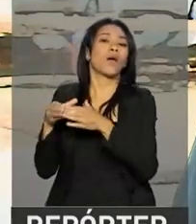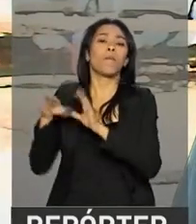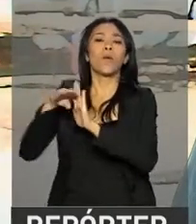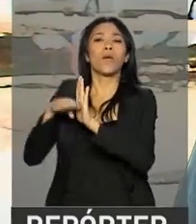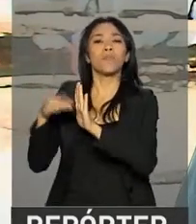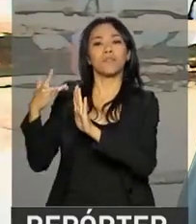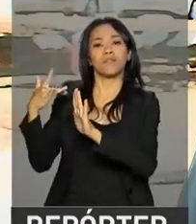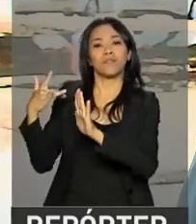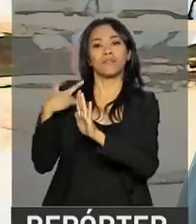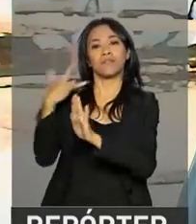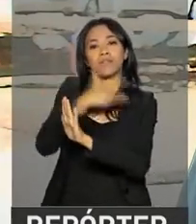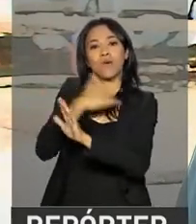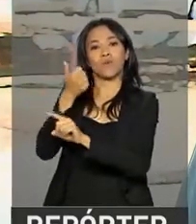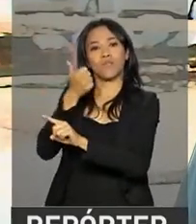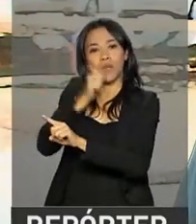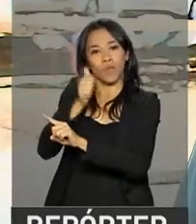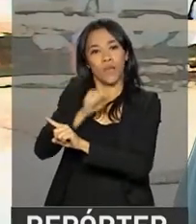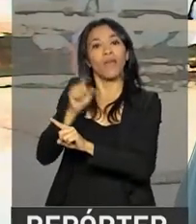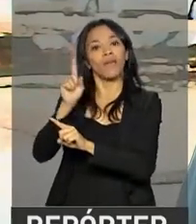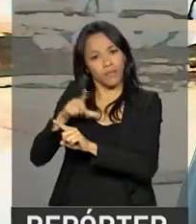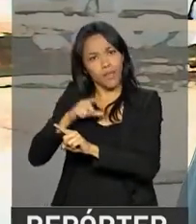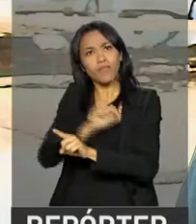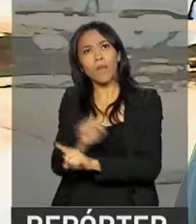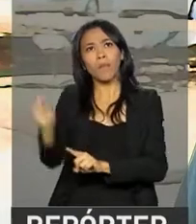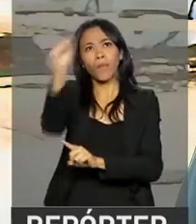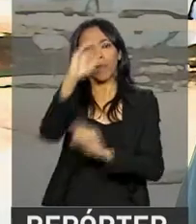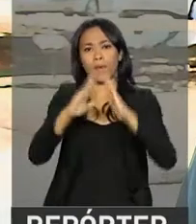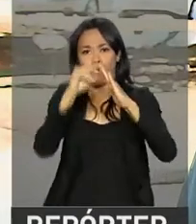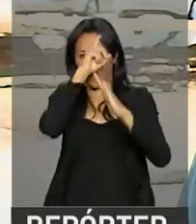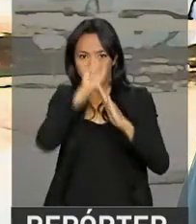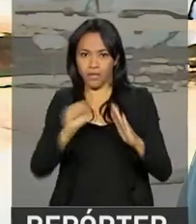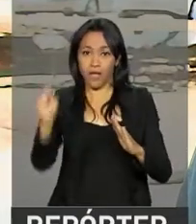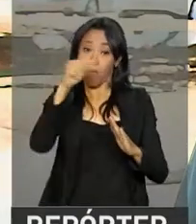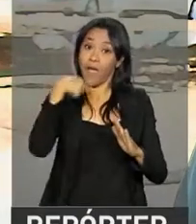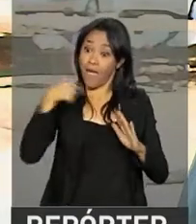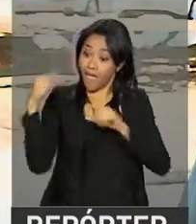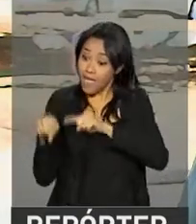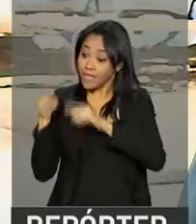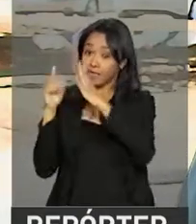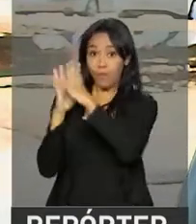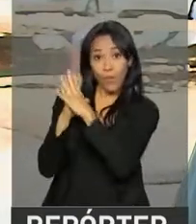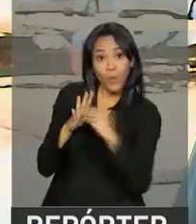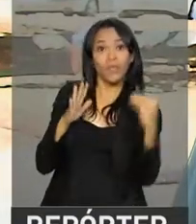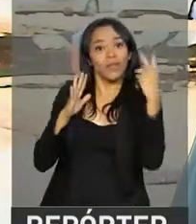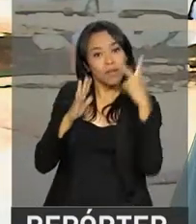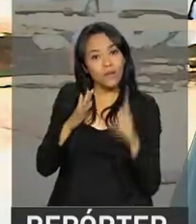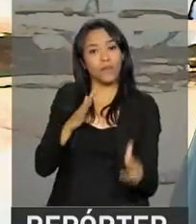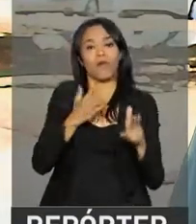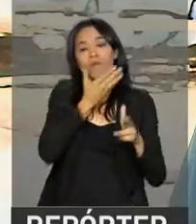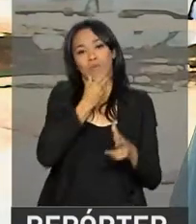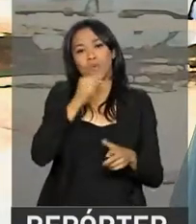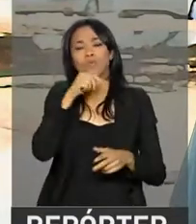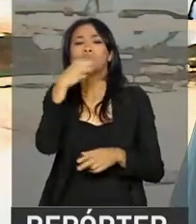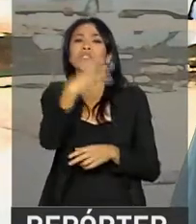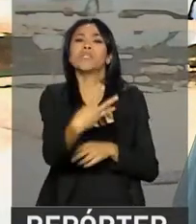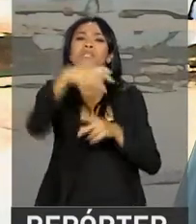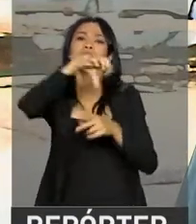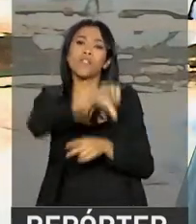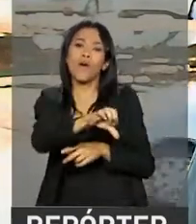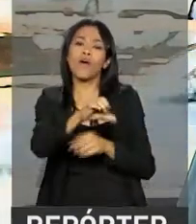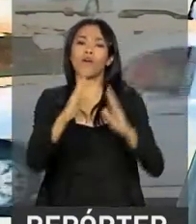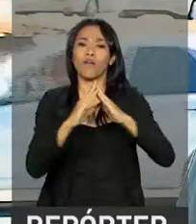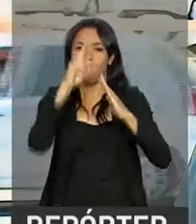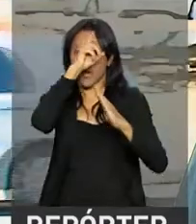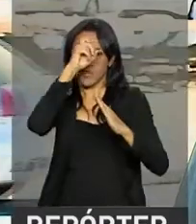em toda a rede pública a meta é implantar esse modelo nos 39 hospitais universitários federais